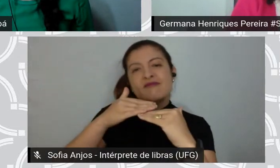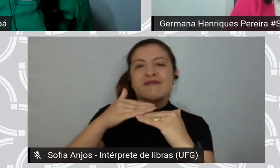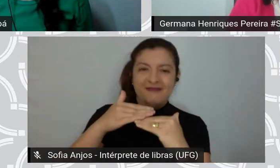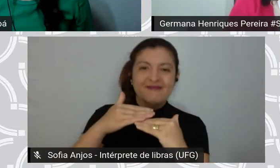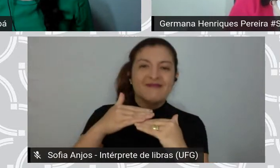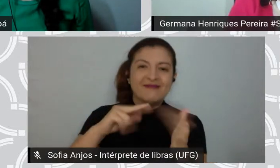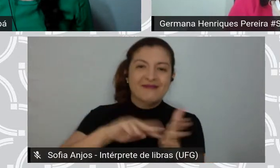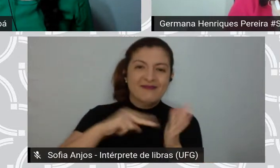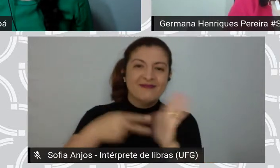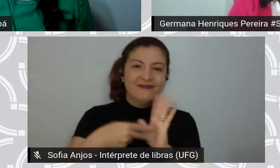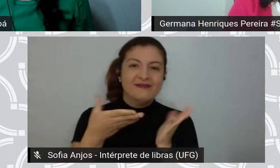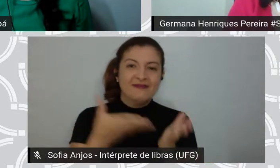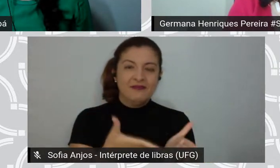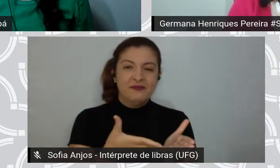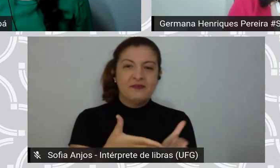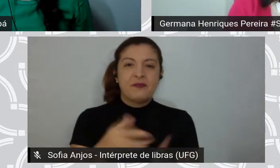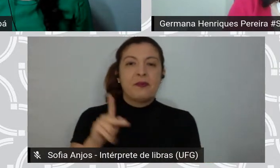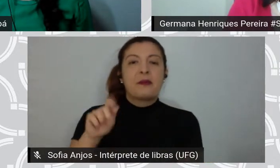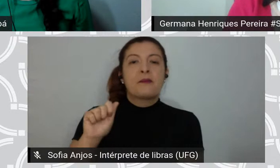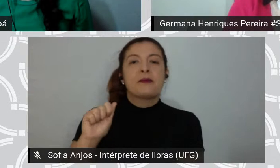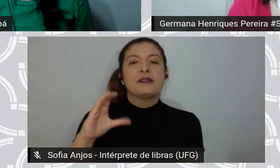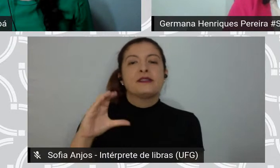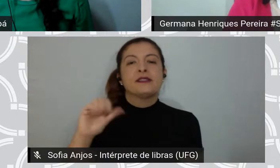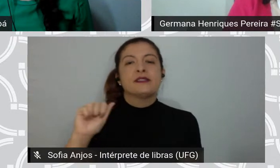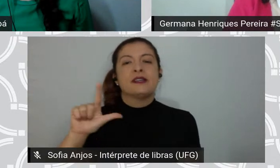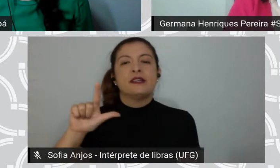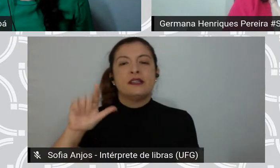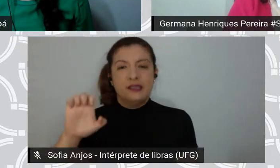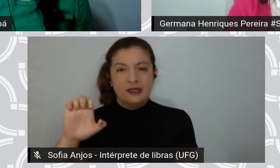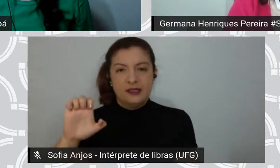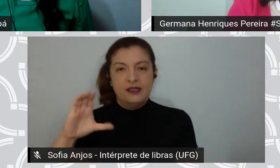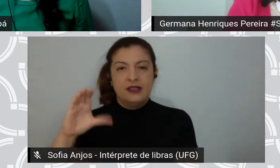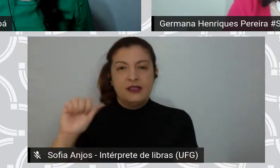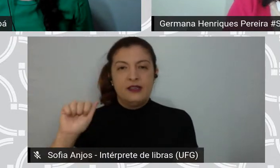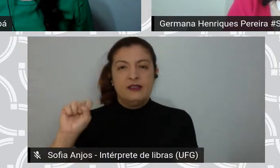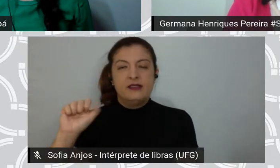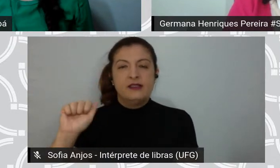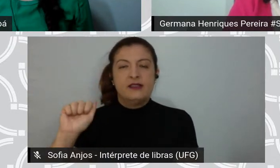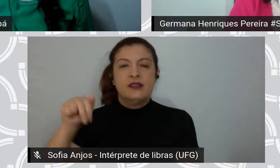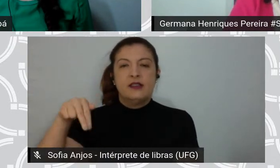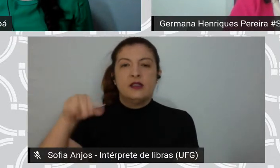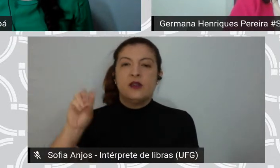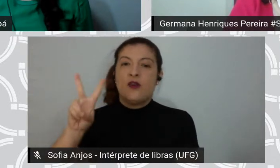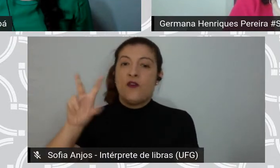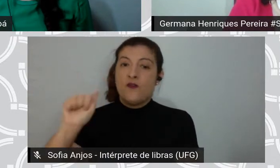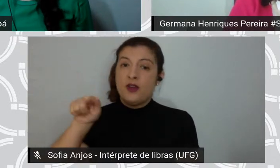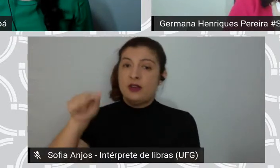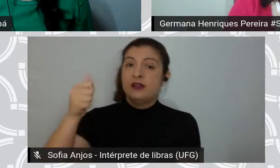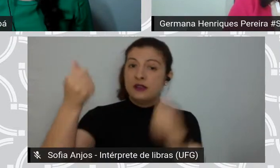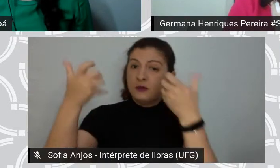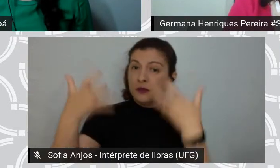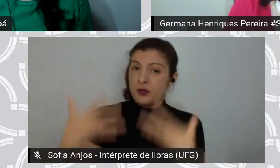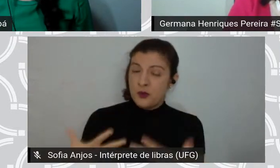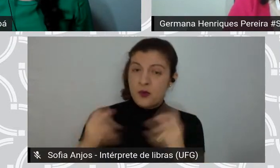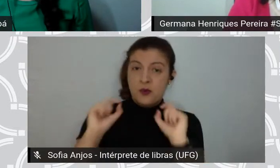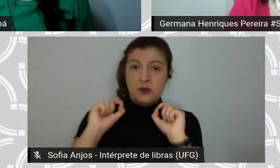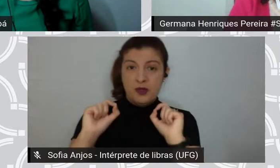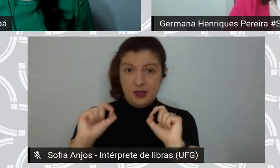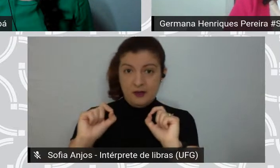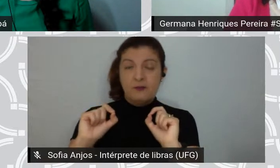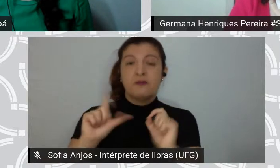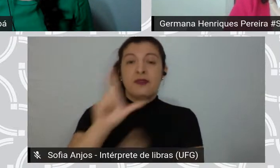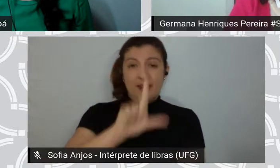Pascal Casanova em República das Letras, ao se universalizar por meio da tradução ou da crítica,